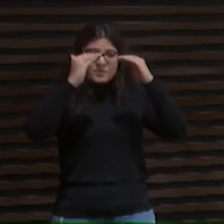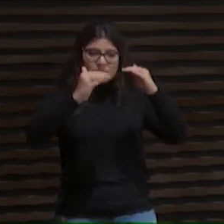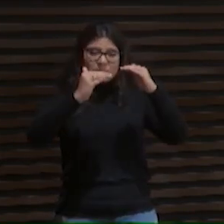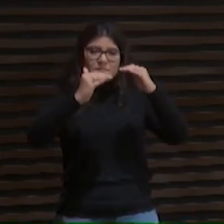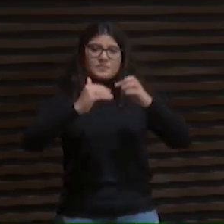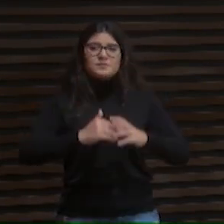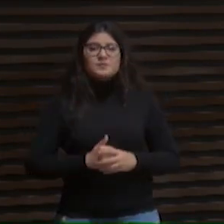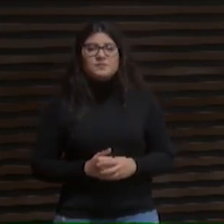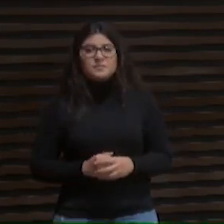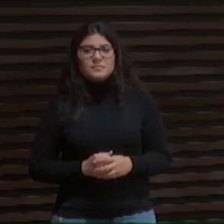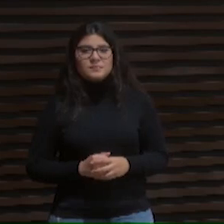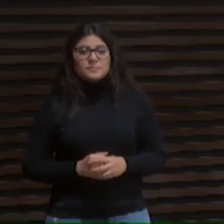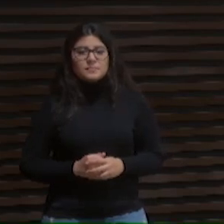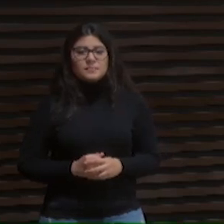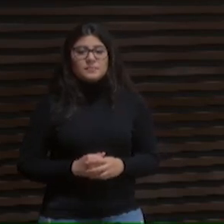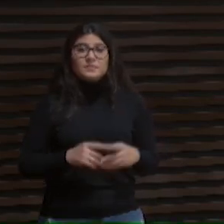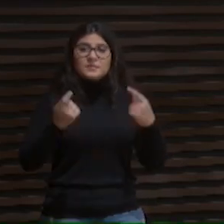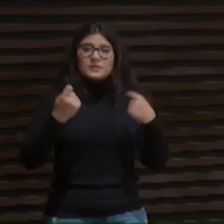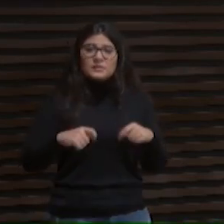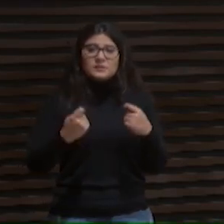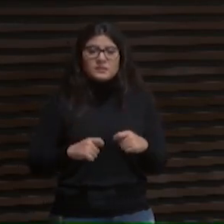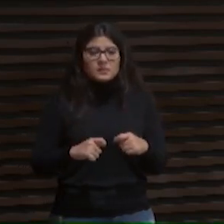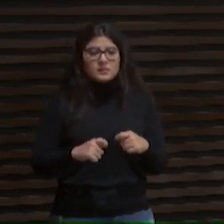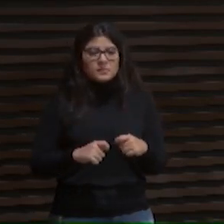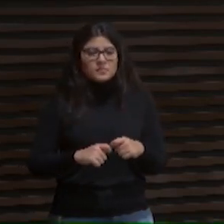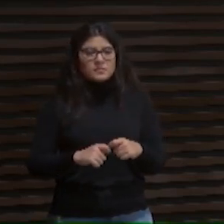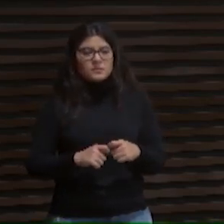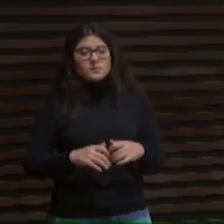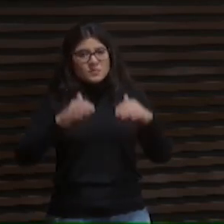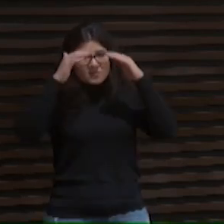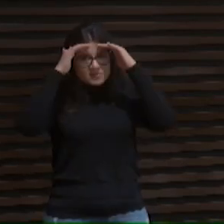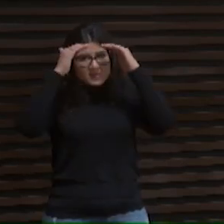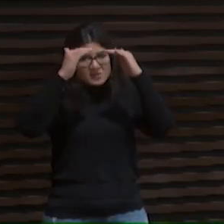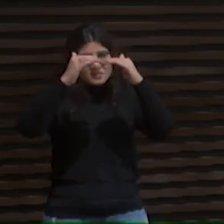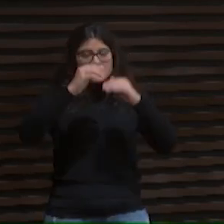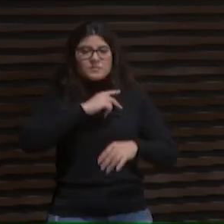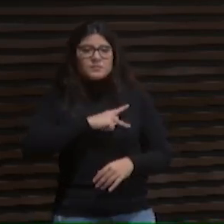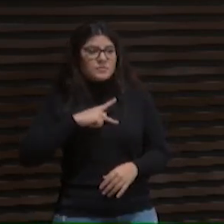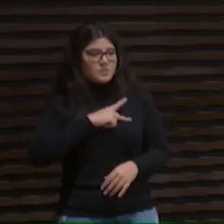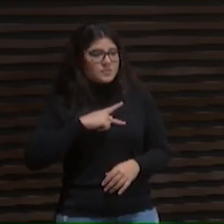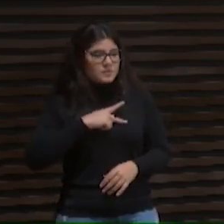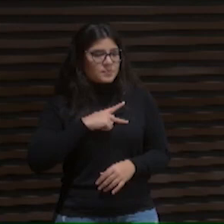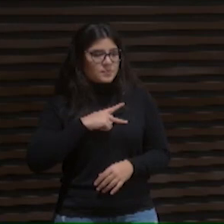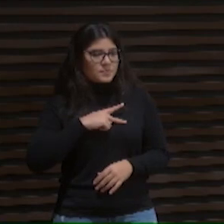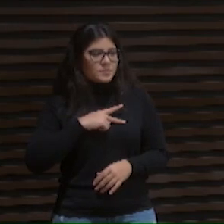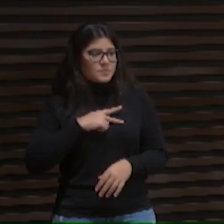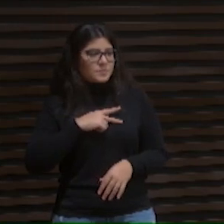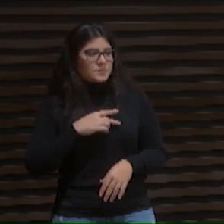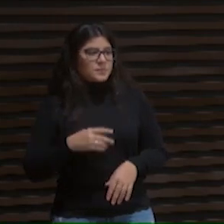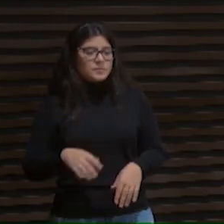Obediência. Foi preciso uma submissão de Paulo. E